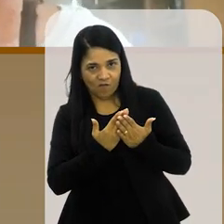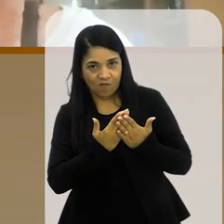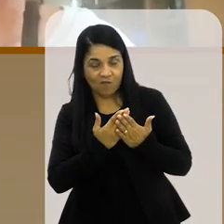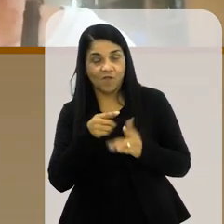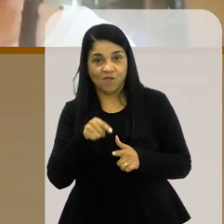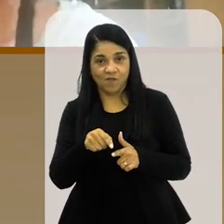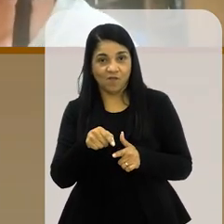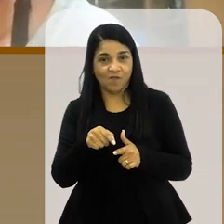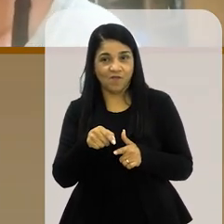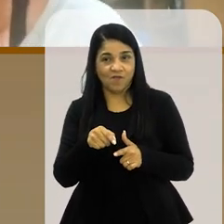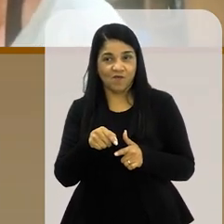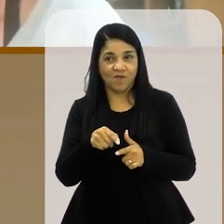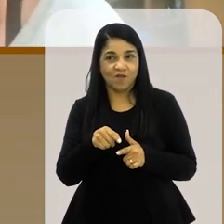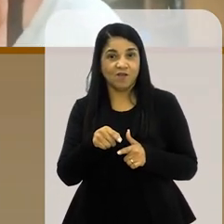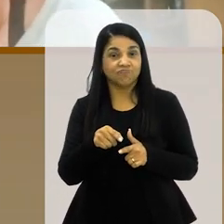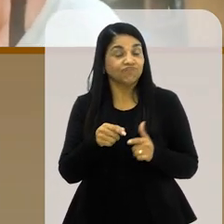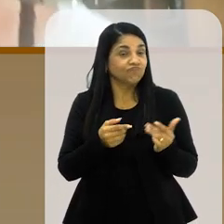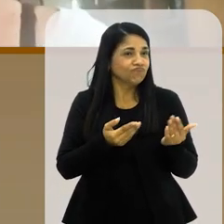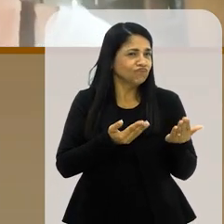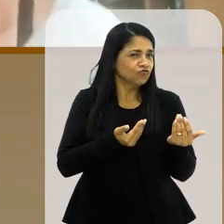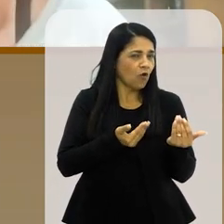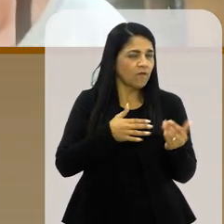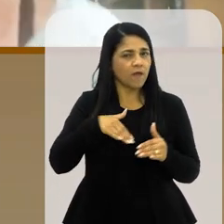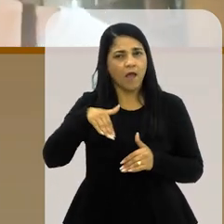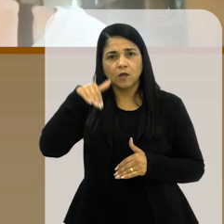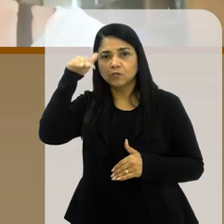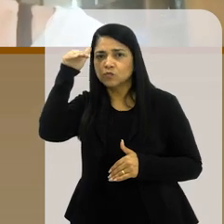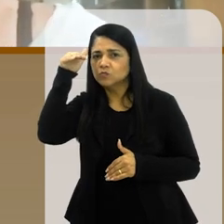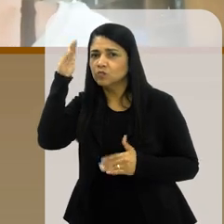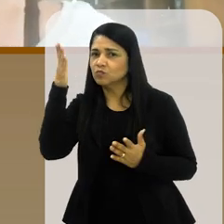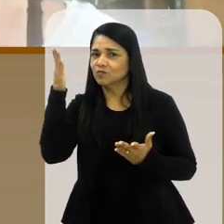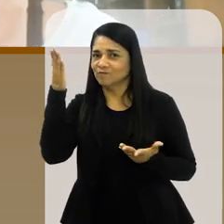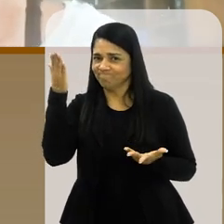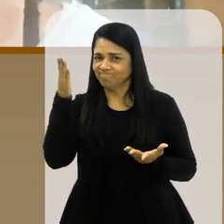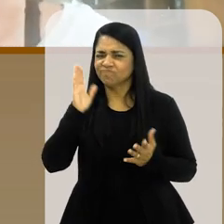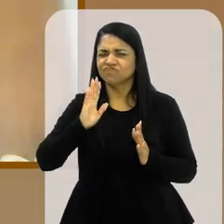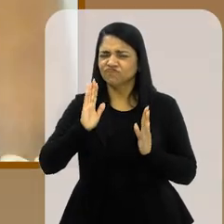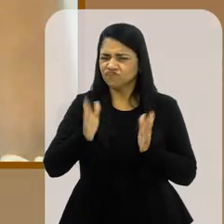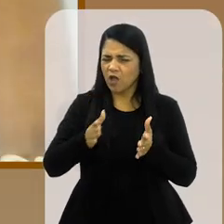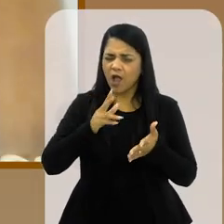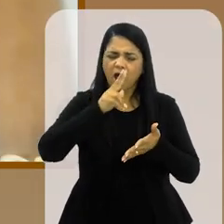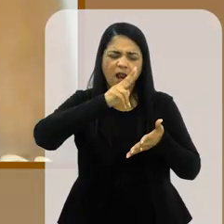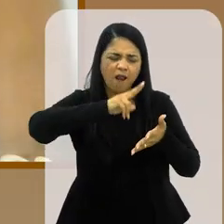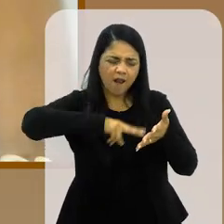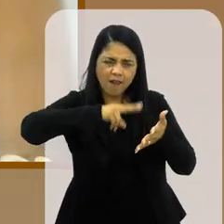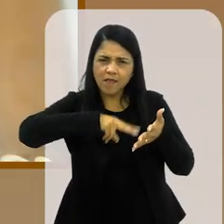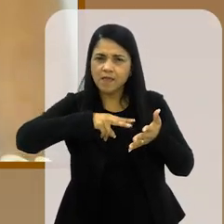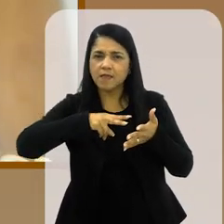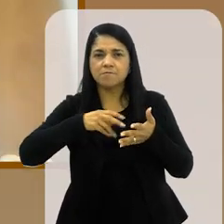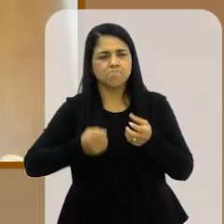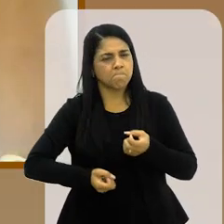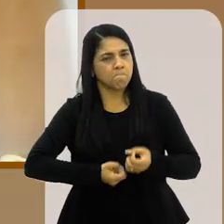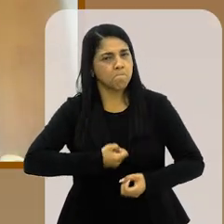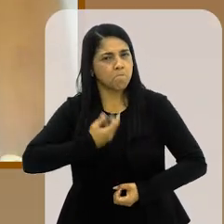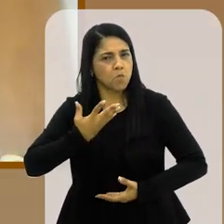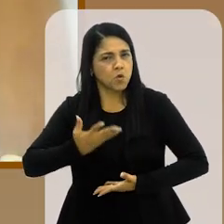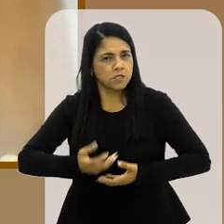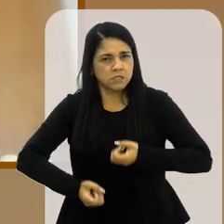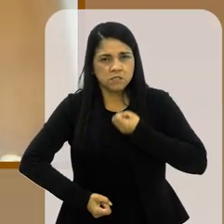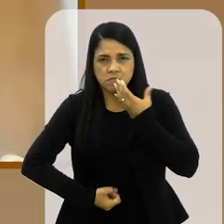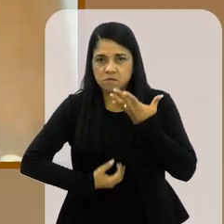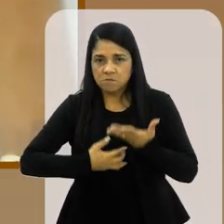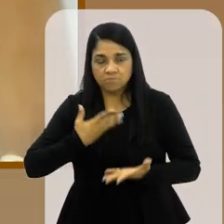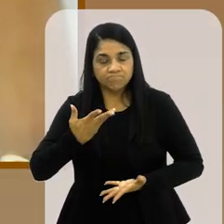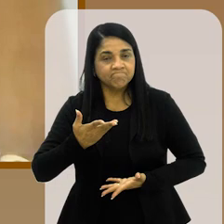não são já jovens adultos, eles podem ler qualquer poesia, né? Quando o